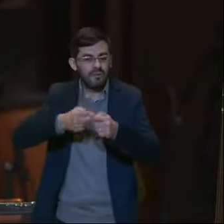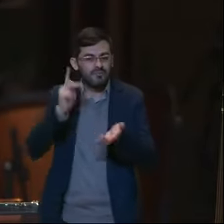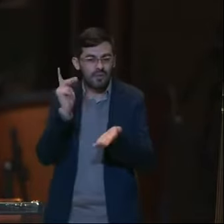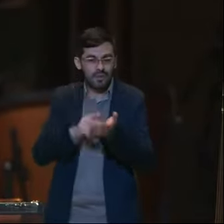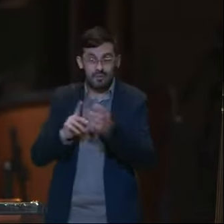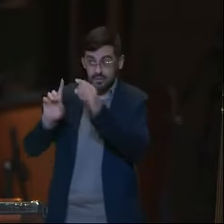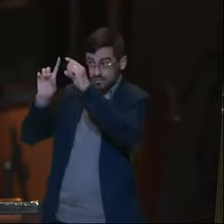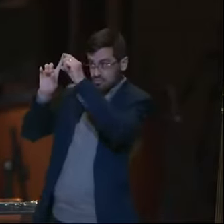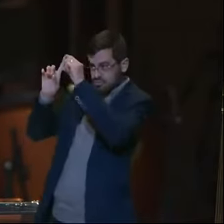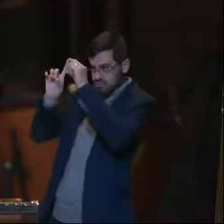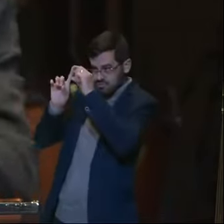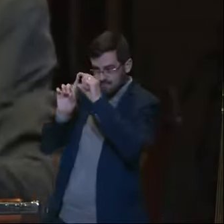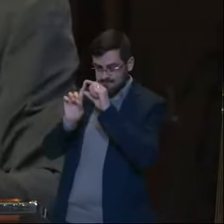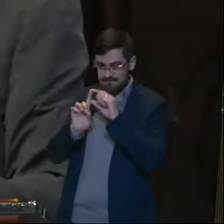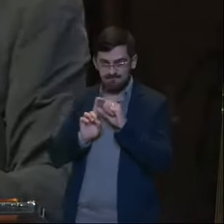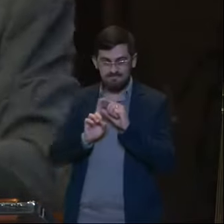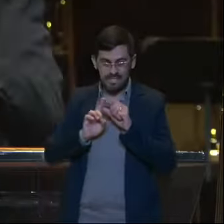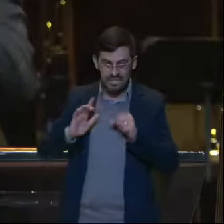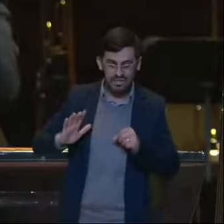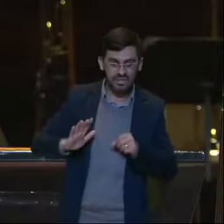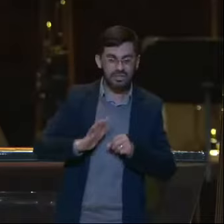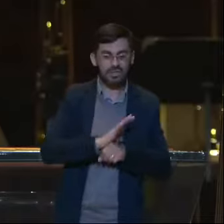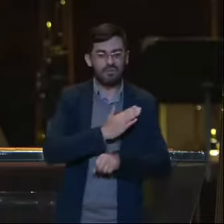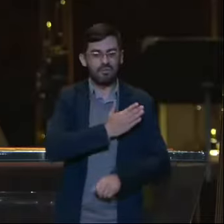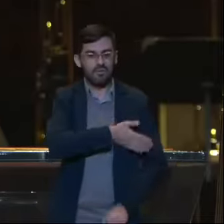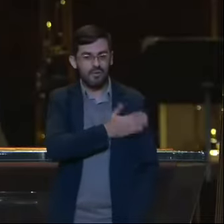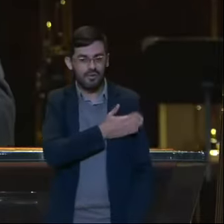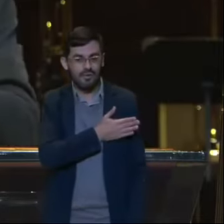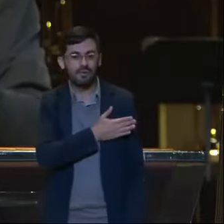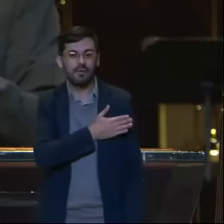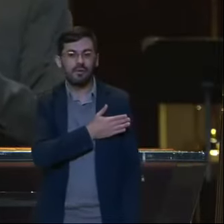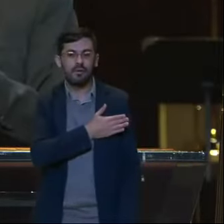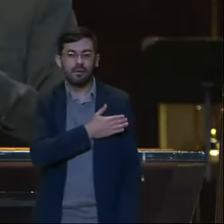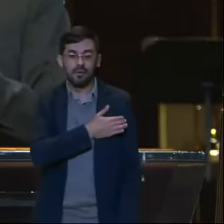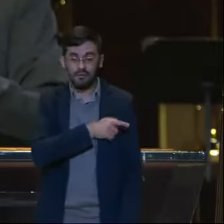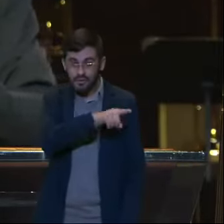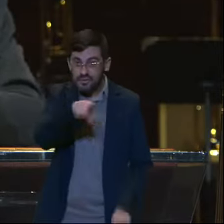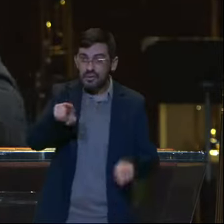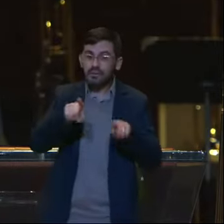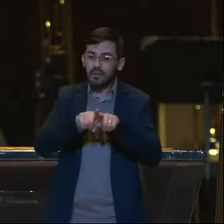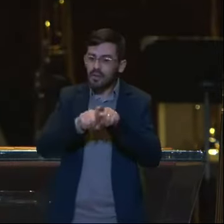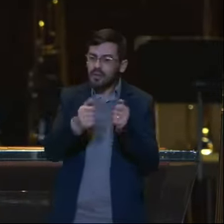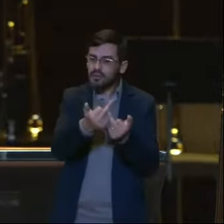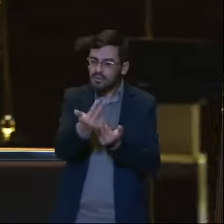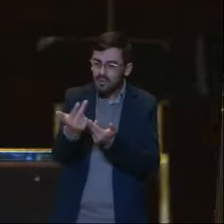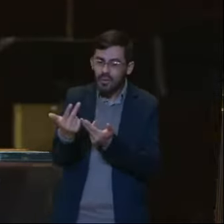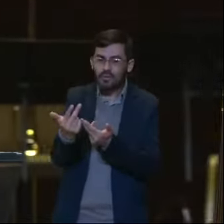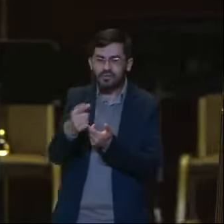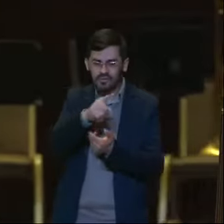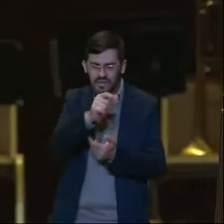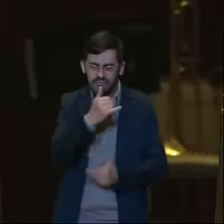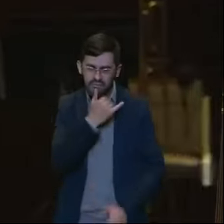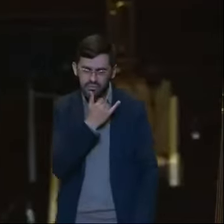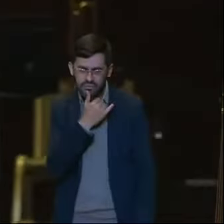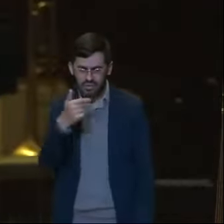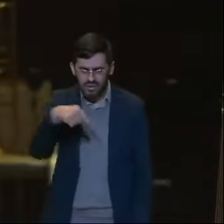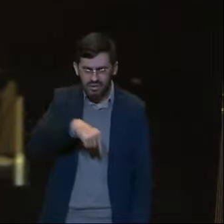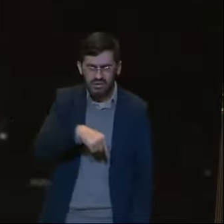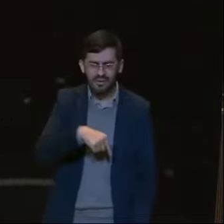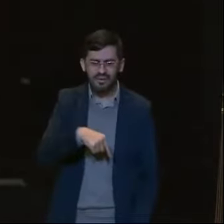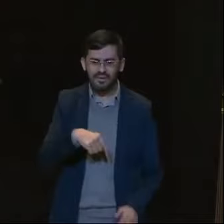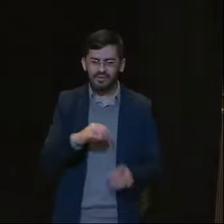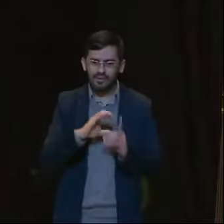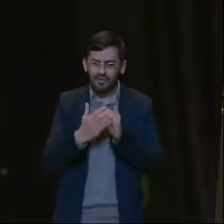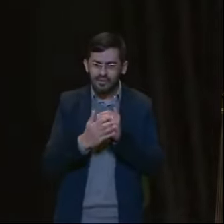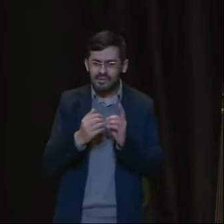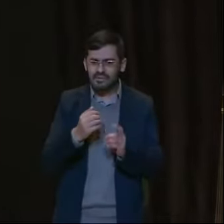palavra de Deus alimentou a minha alma. E é assim que você tem que se relacionar com Deus. Você está triste hoje? Você chegou aqui nesse templo